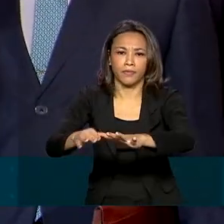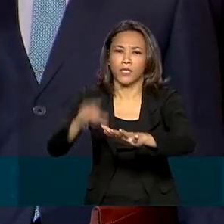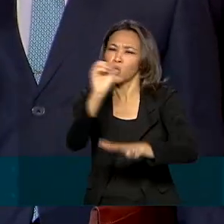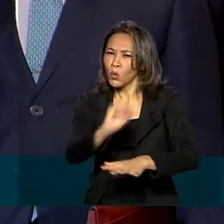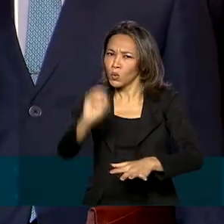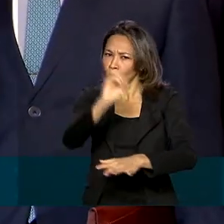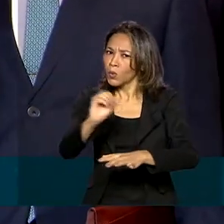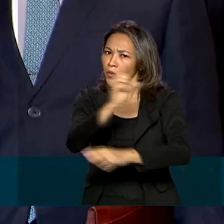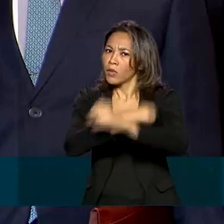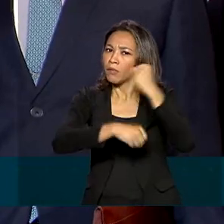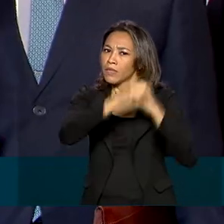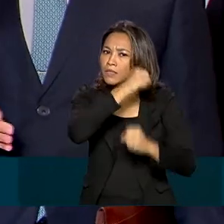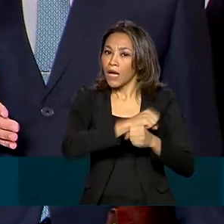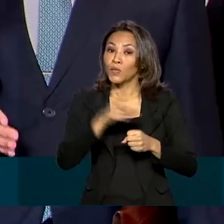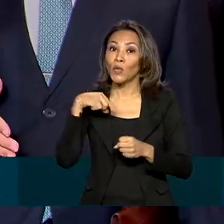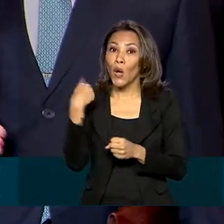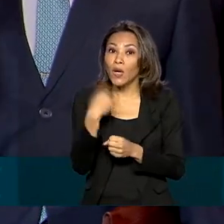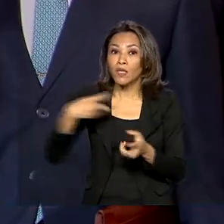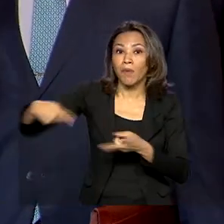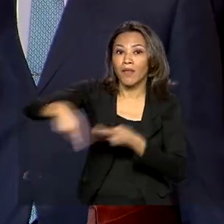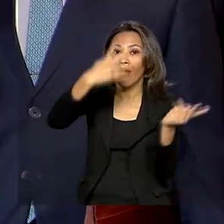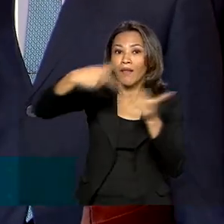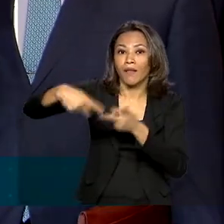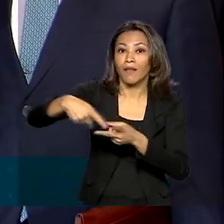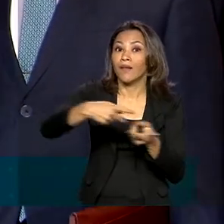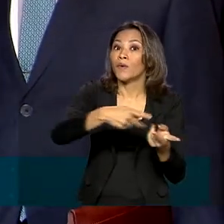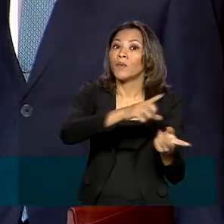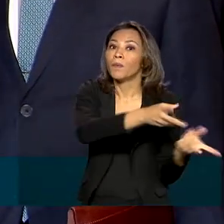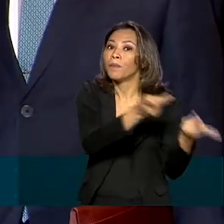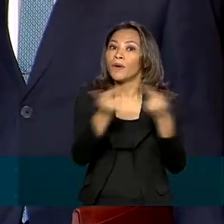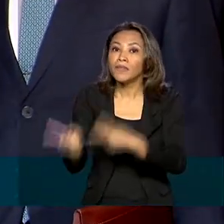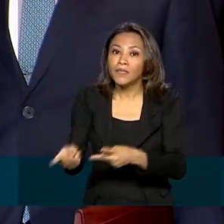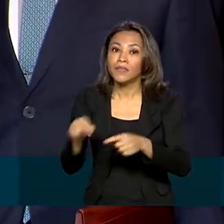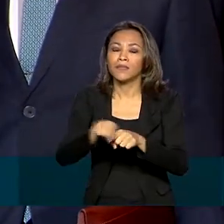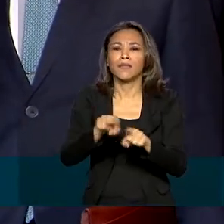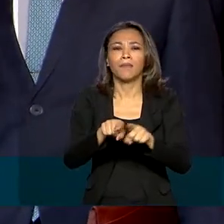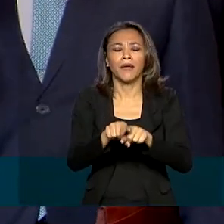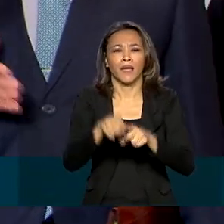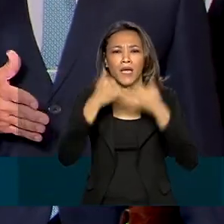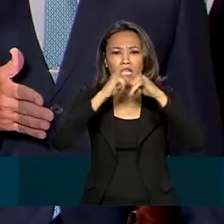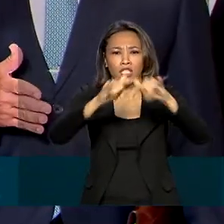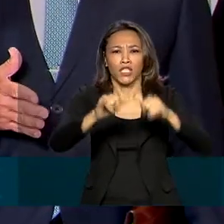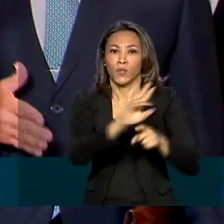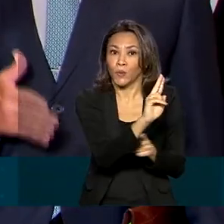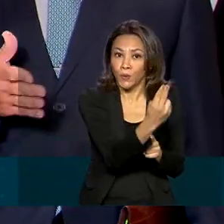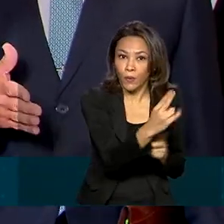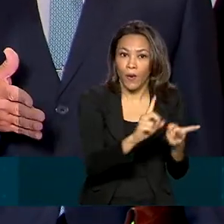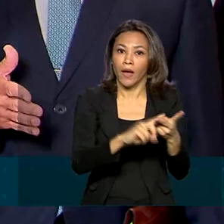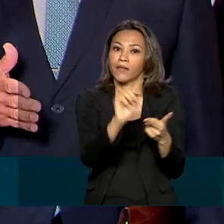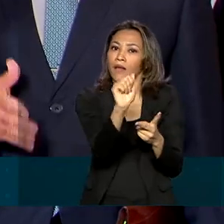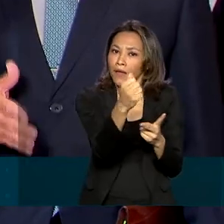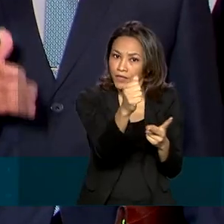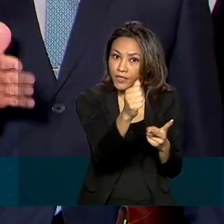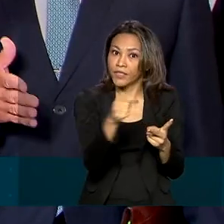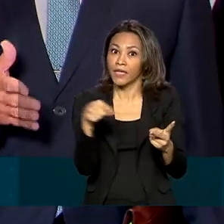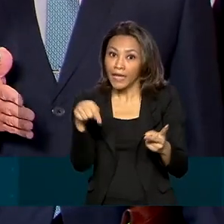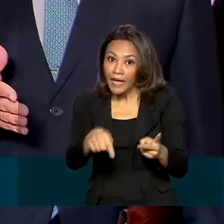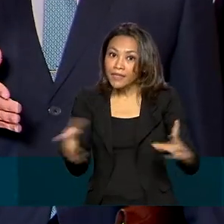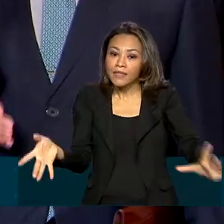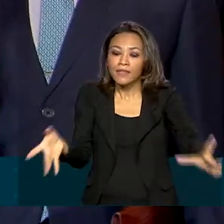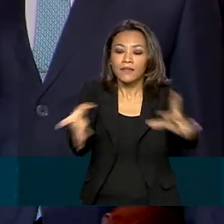nós estamos importando energia do Uruguai e também da Argentina, e isso mostra que essa integração